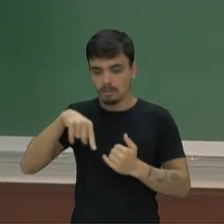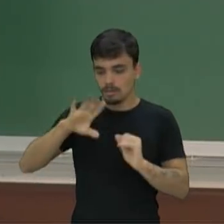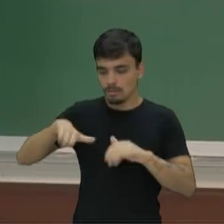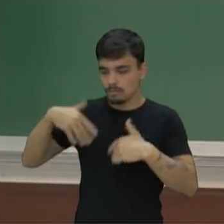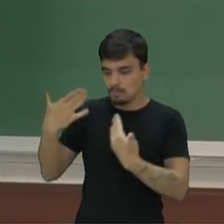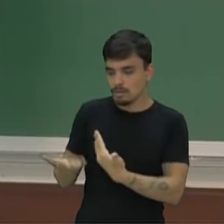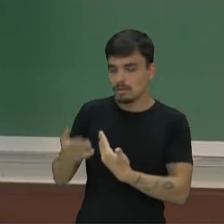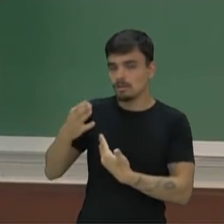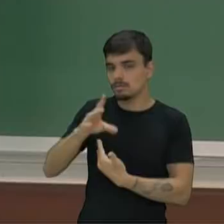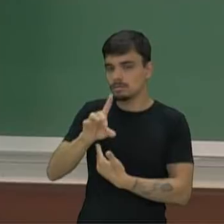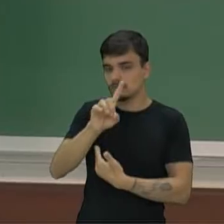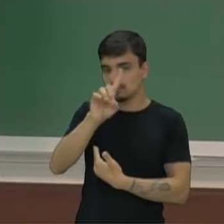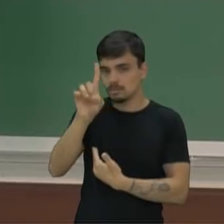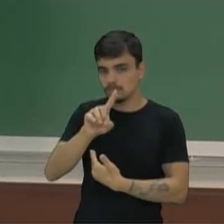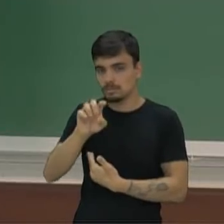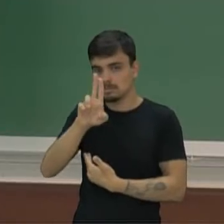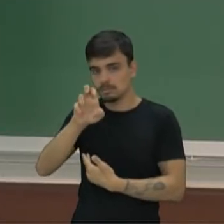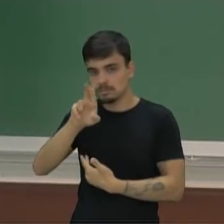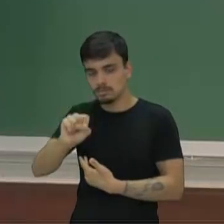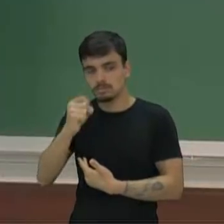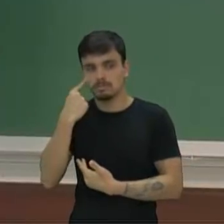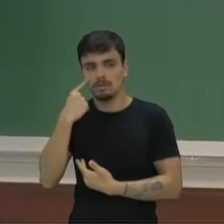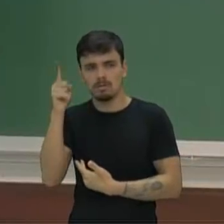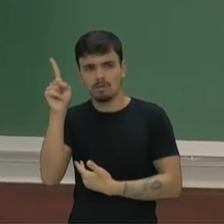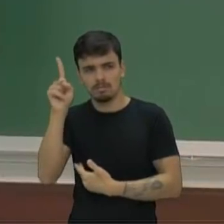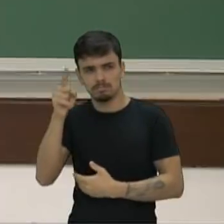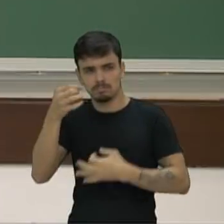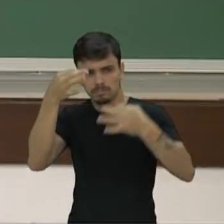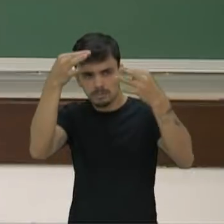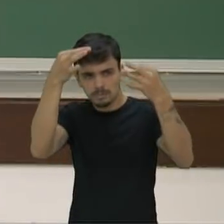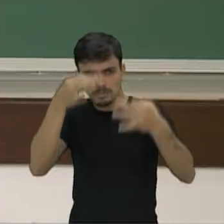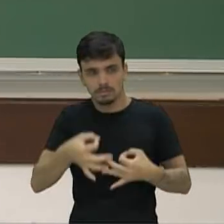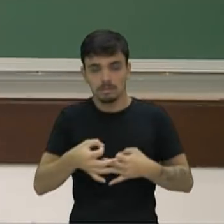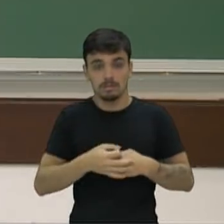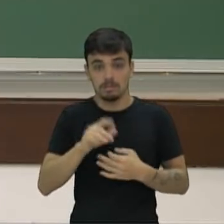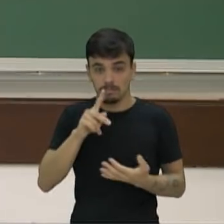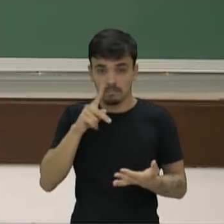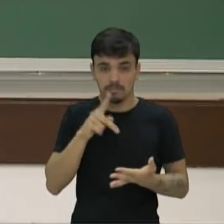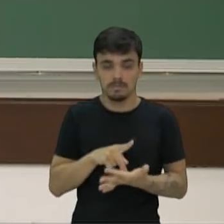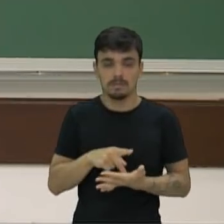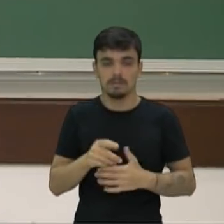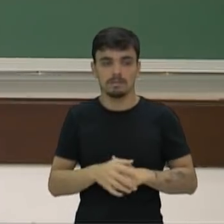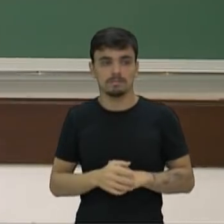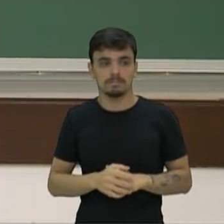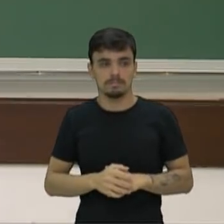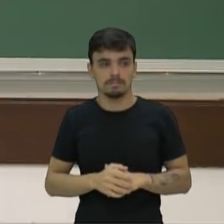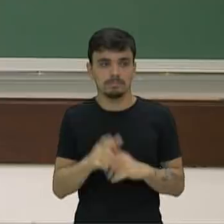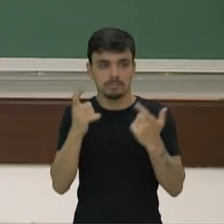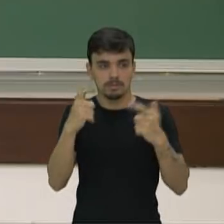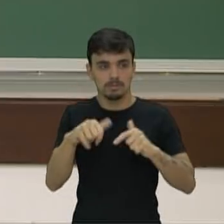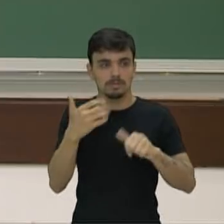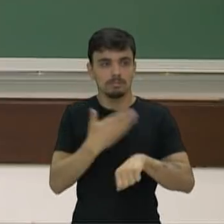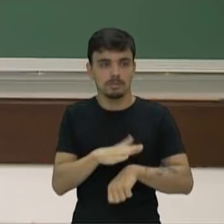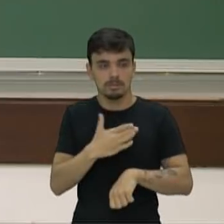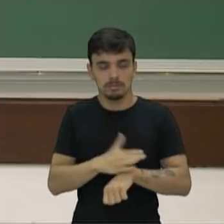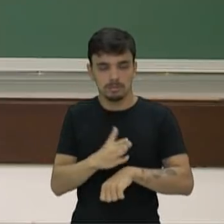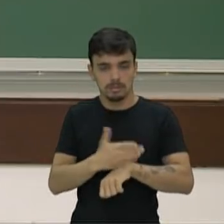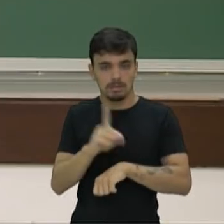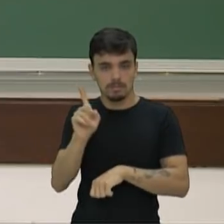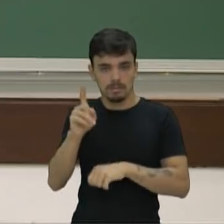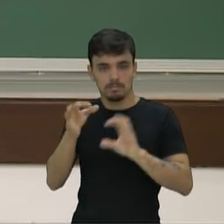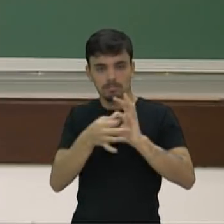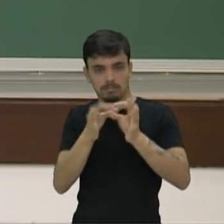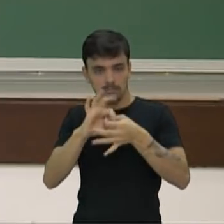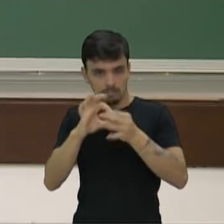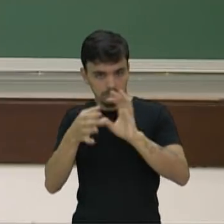ocorriam de 4 em 4 anos. Aqui o espaço, aqui é real, viu? Ruínas do espaço onde os atletas treinavam nas competições de